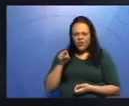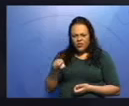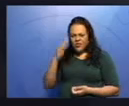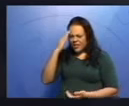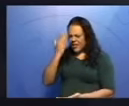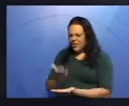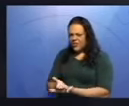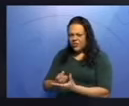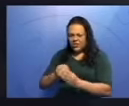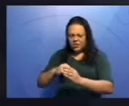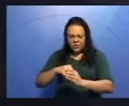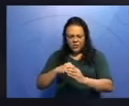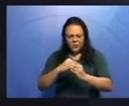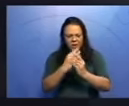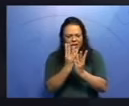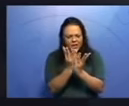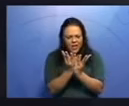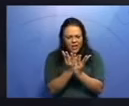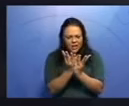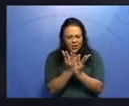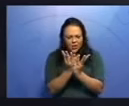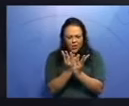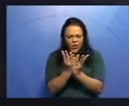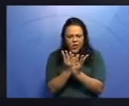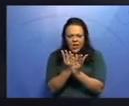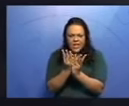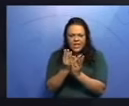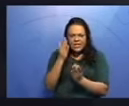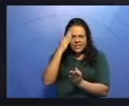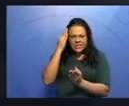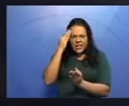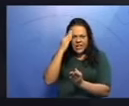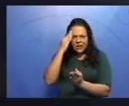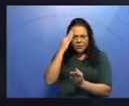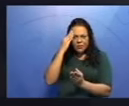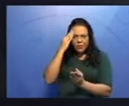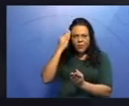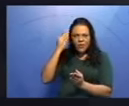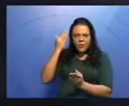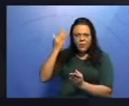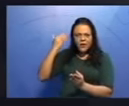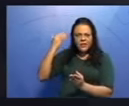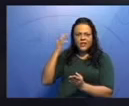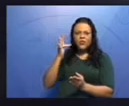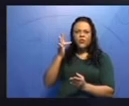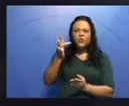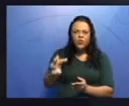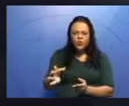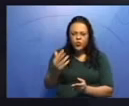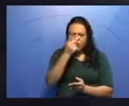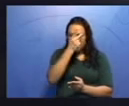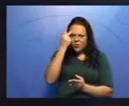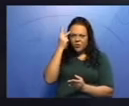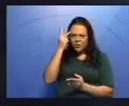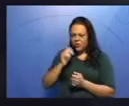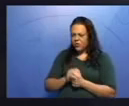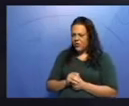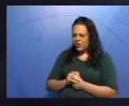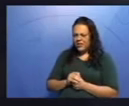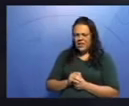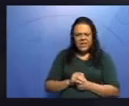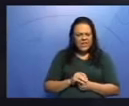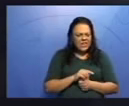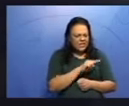podem revelar o passado e o futuro das pessoas? Será que tem alguém no mundo, além do nosso Criador, que